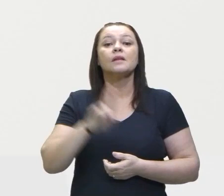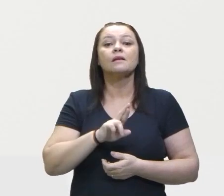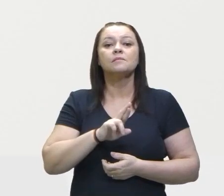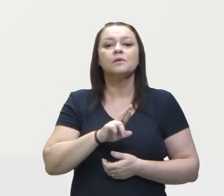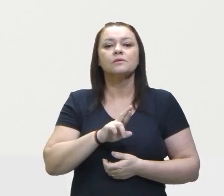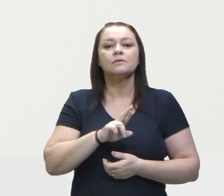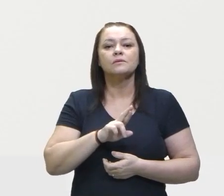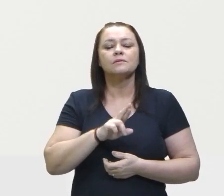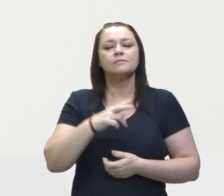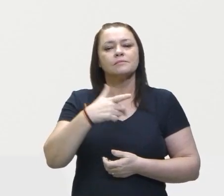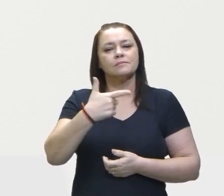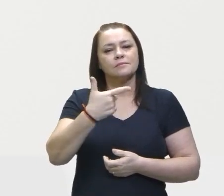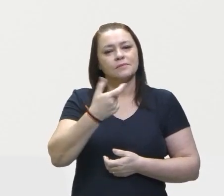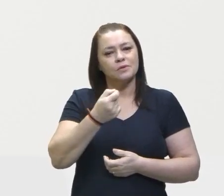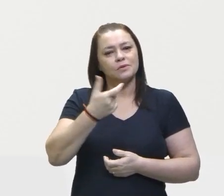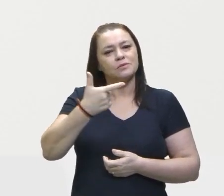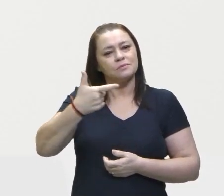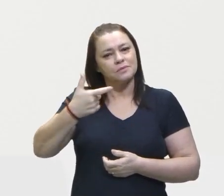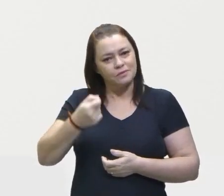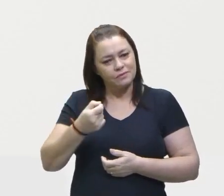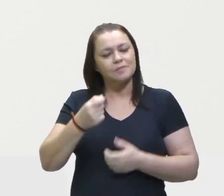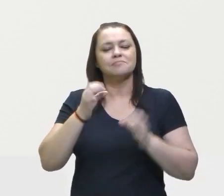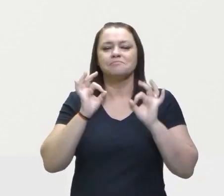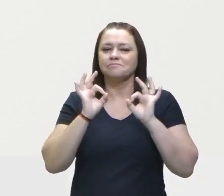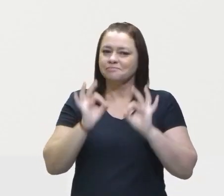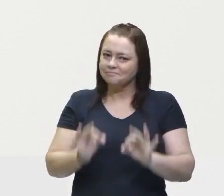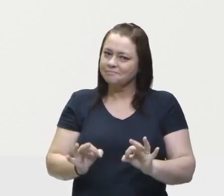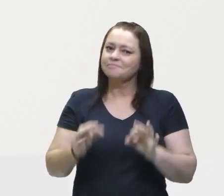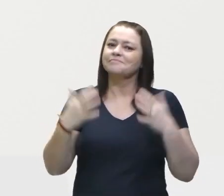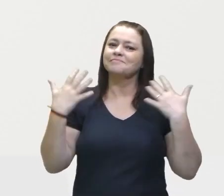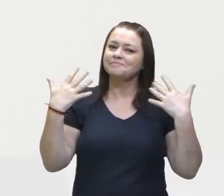Resposta. Apareceu aí, ó.